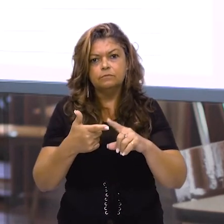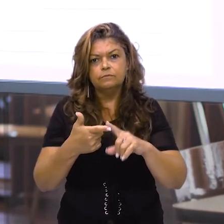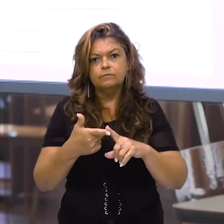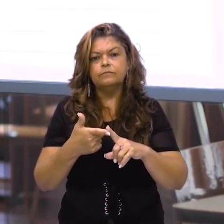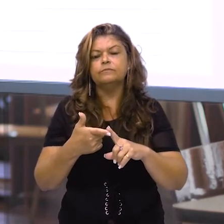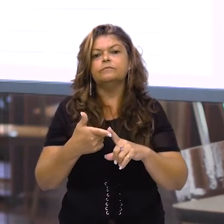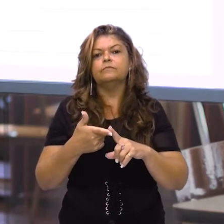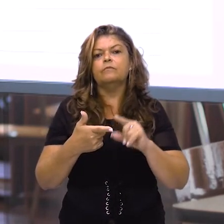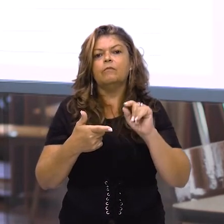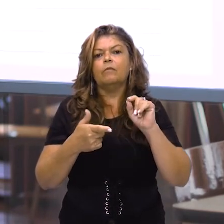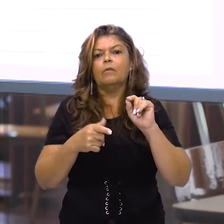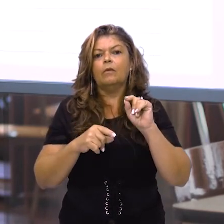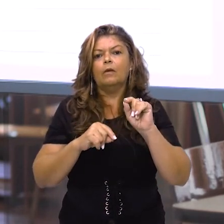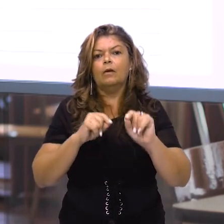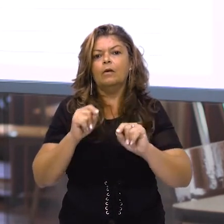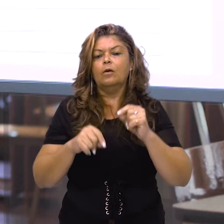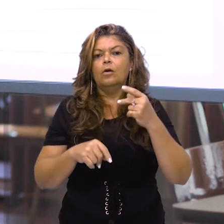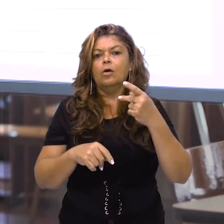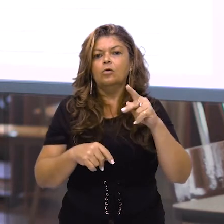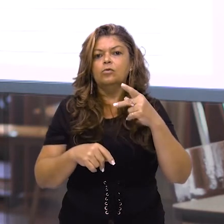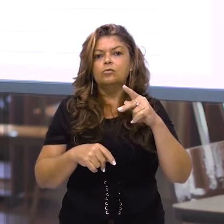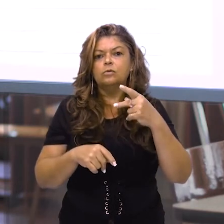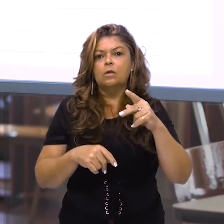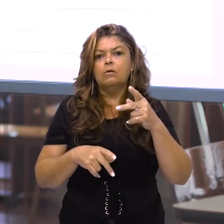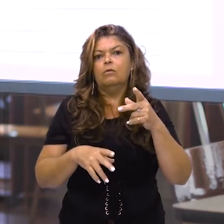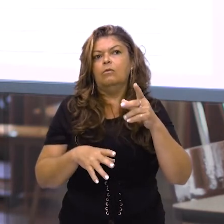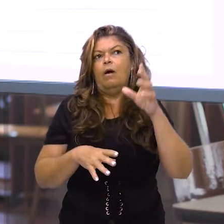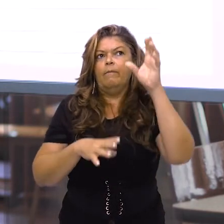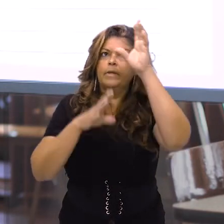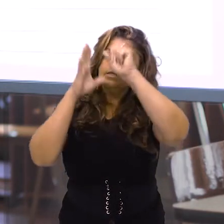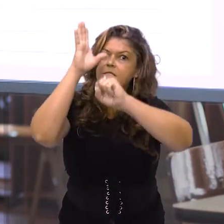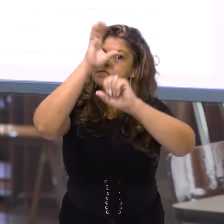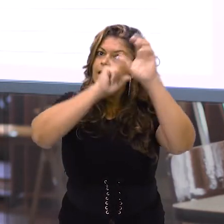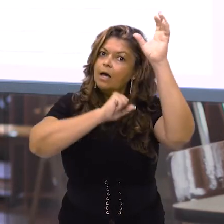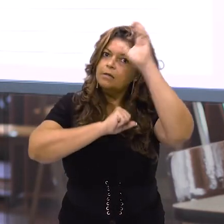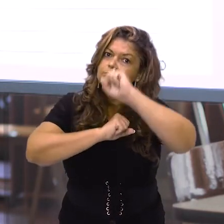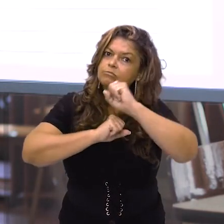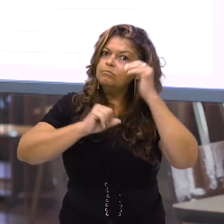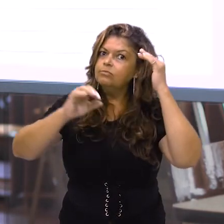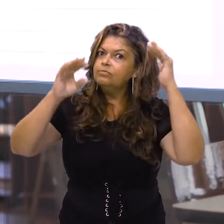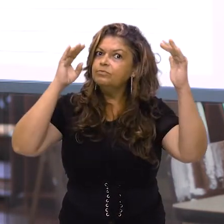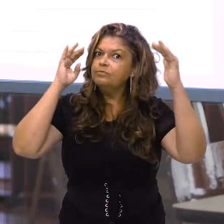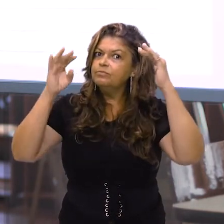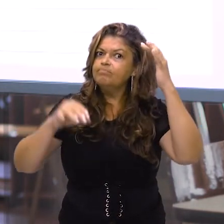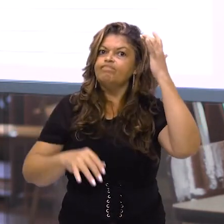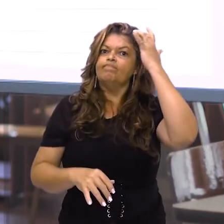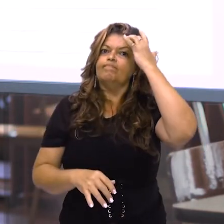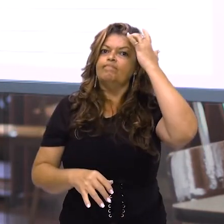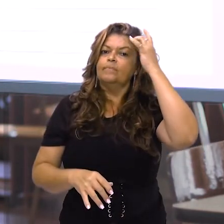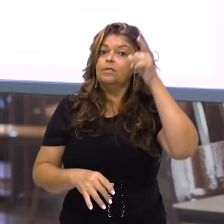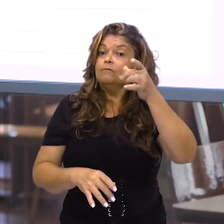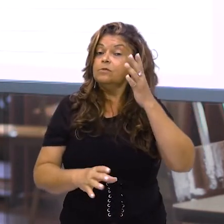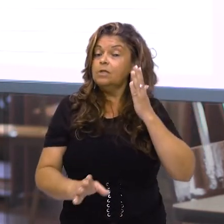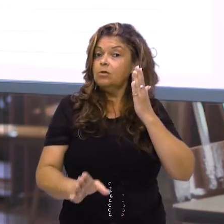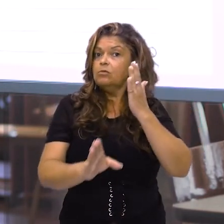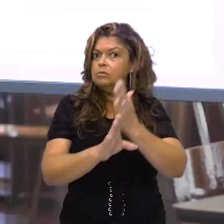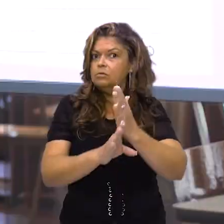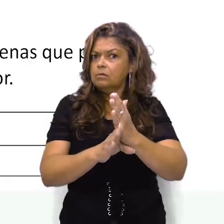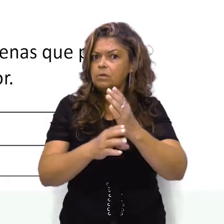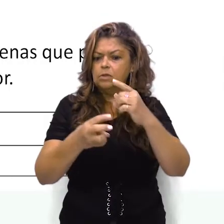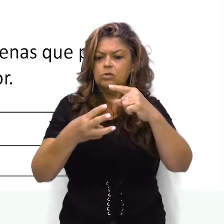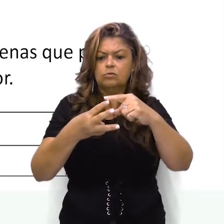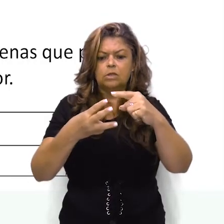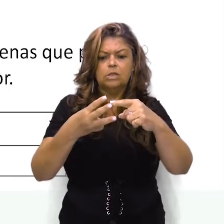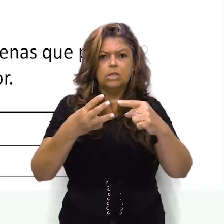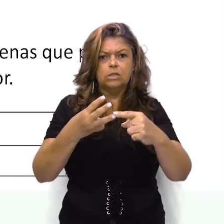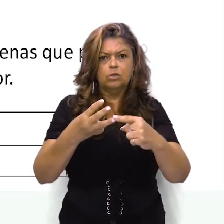sobre o seu achado, né, sua reportagem ou colagem que você tenha encontrado.